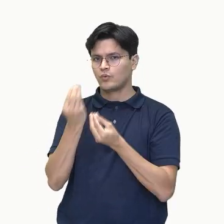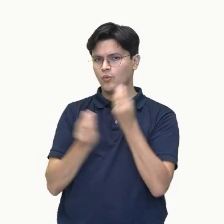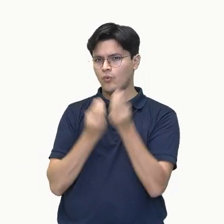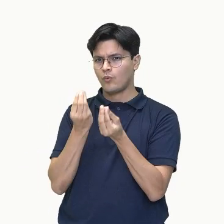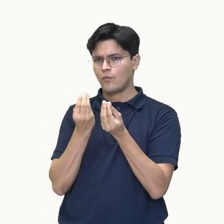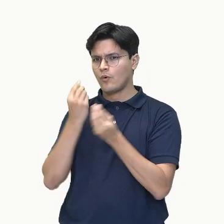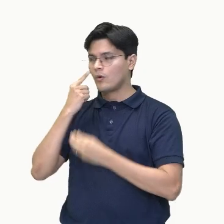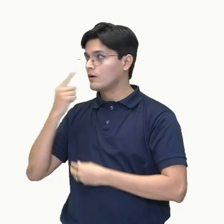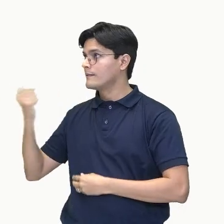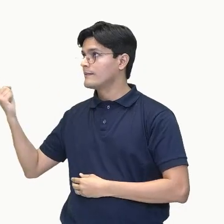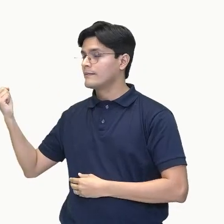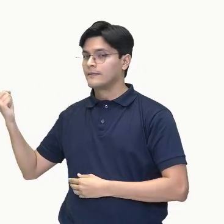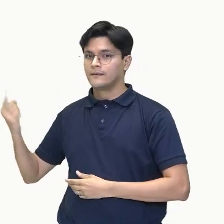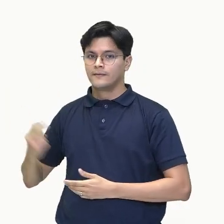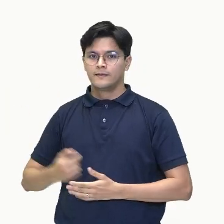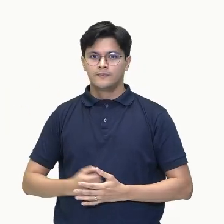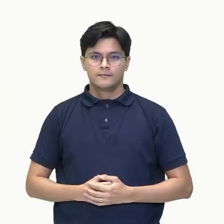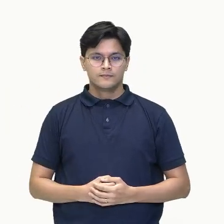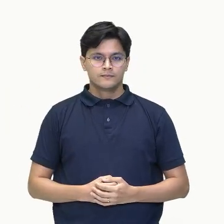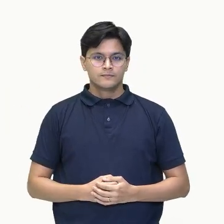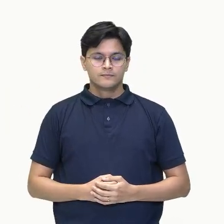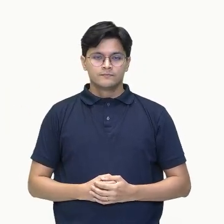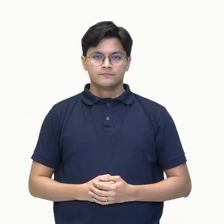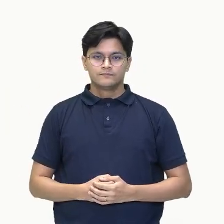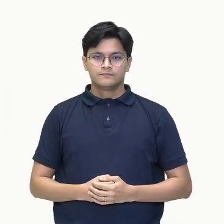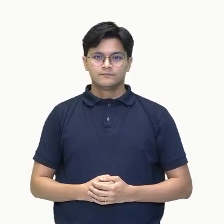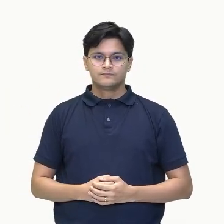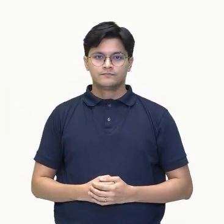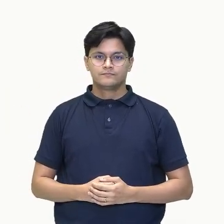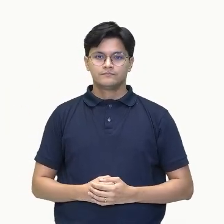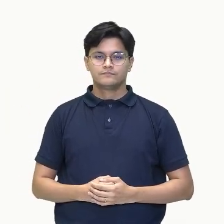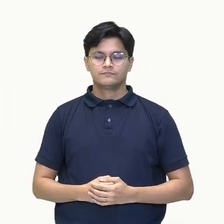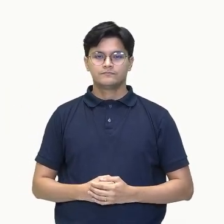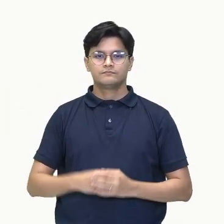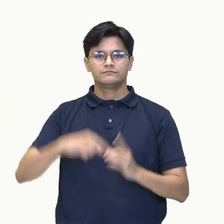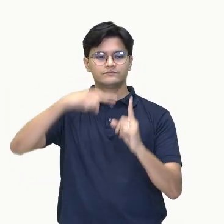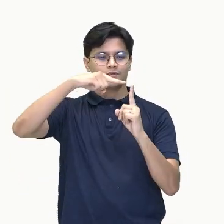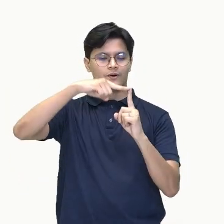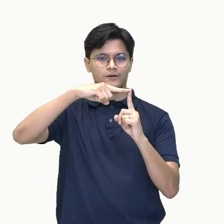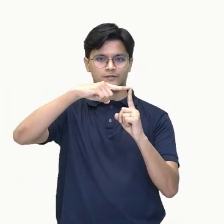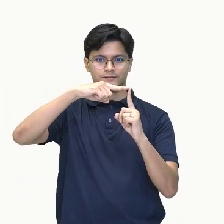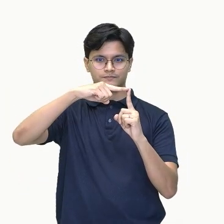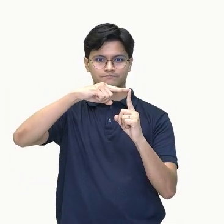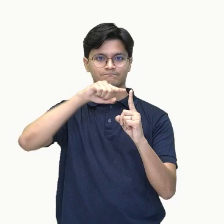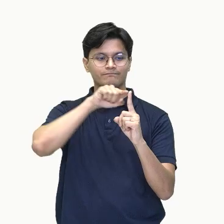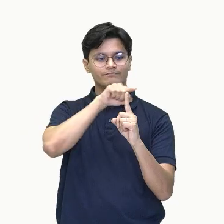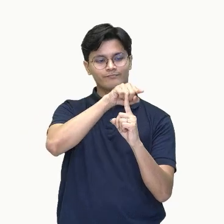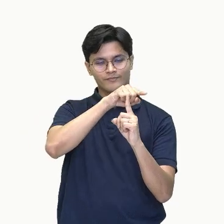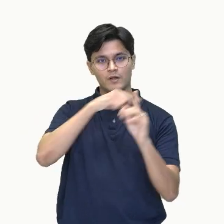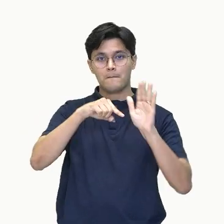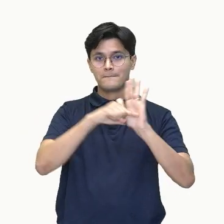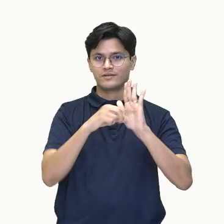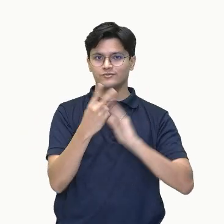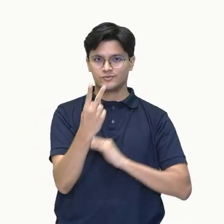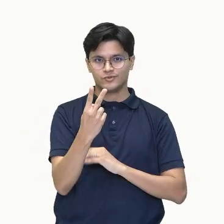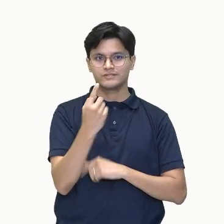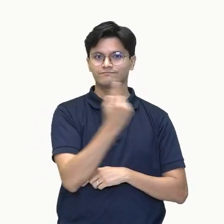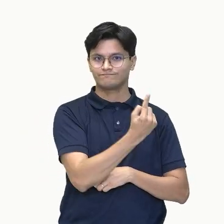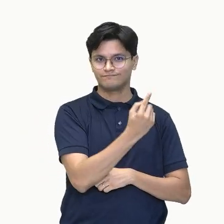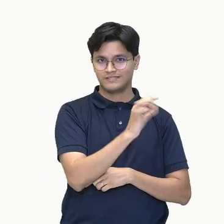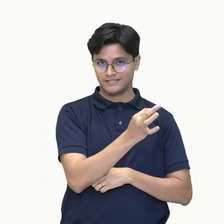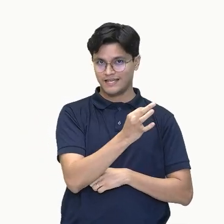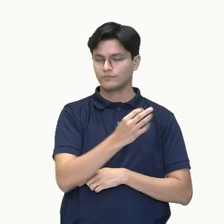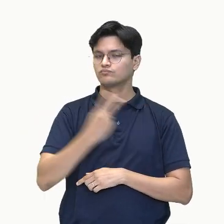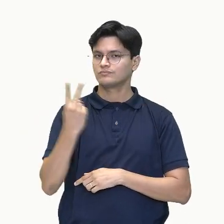sair aqui do menos 2 até o 1. Pronto. Aqui nós temos o segundo ponto. O